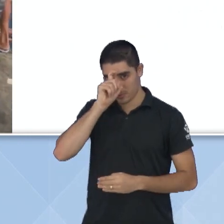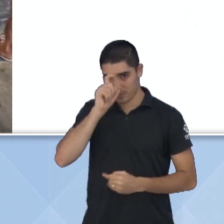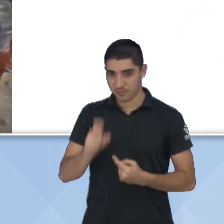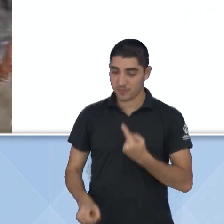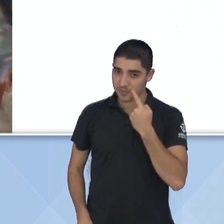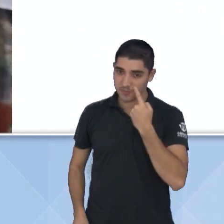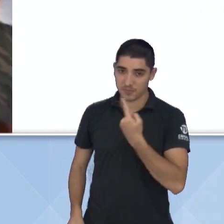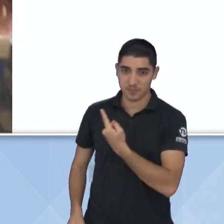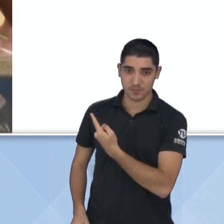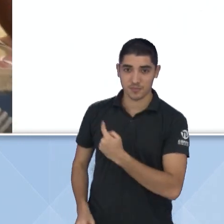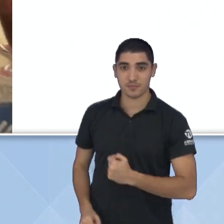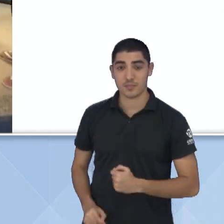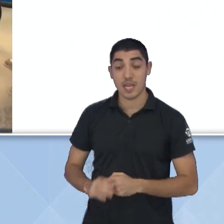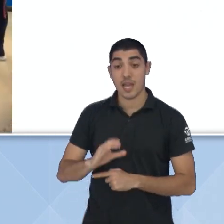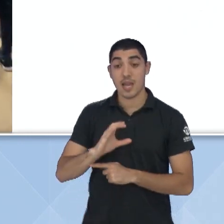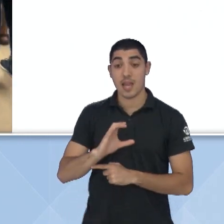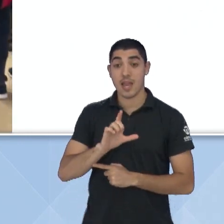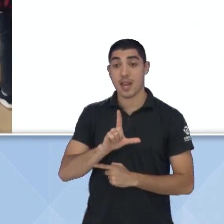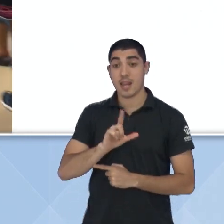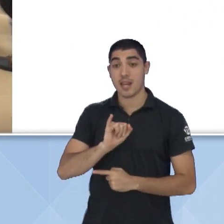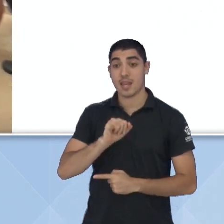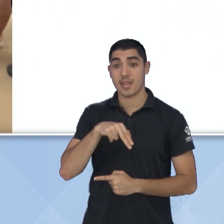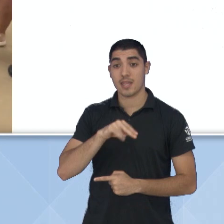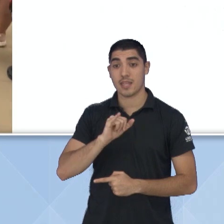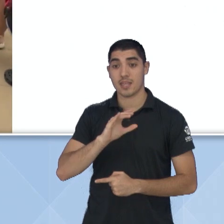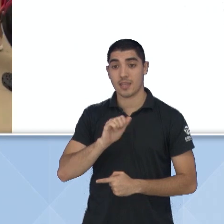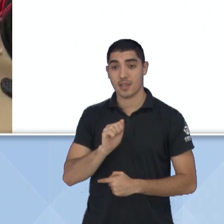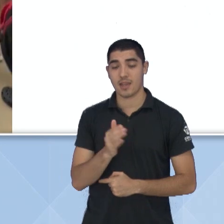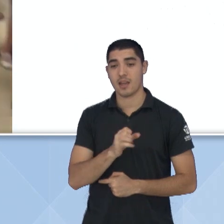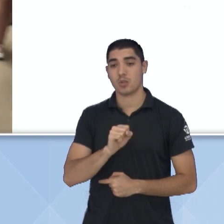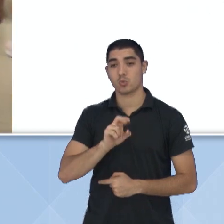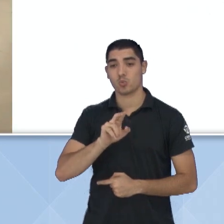Olha a Clínica Sul, gente.